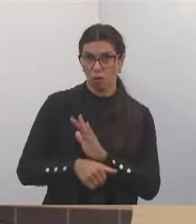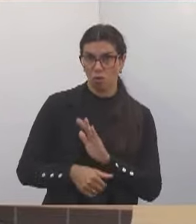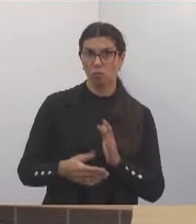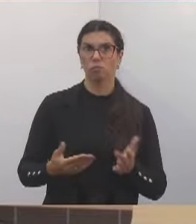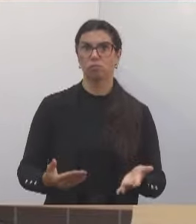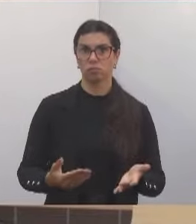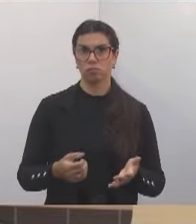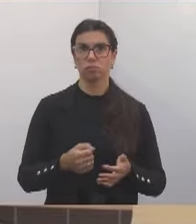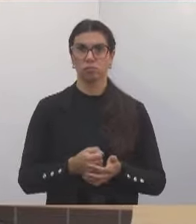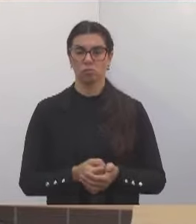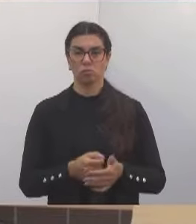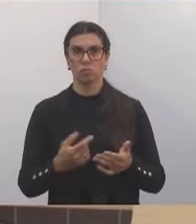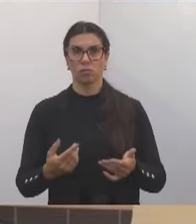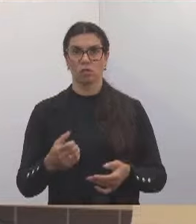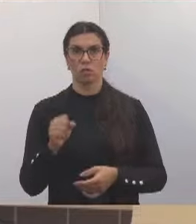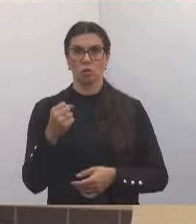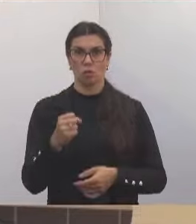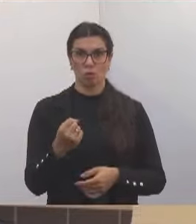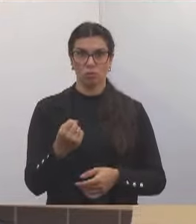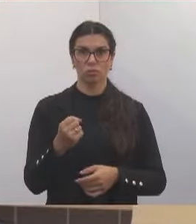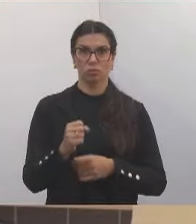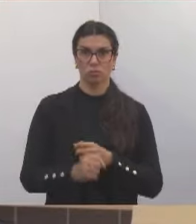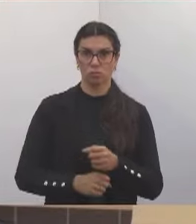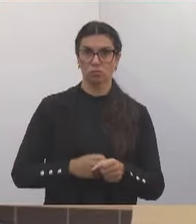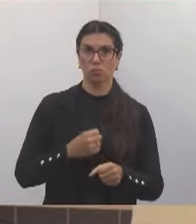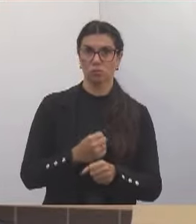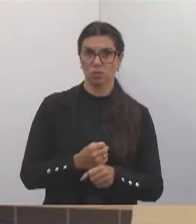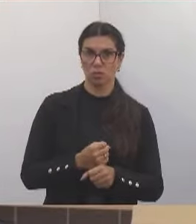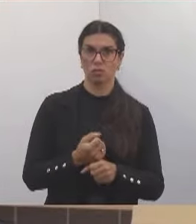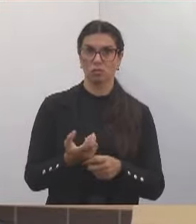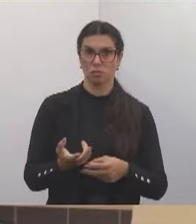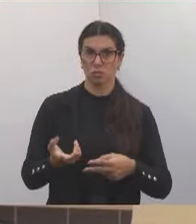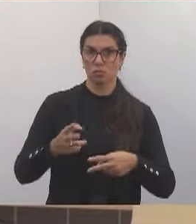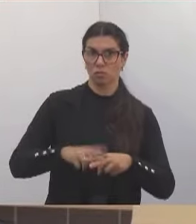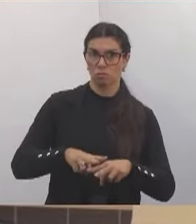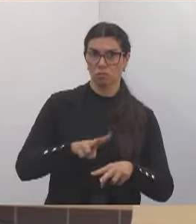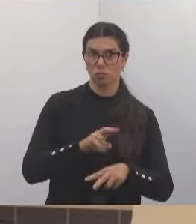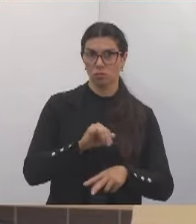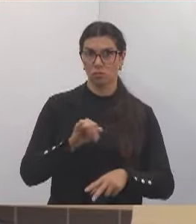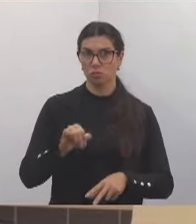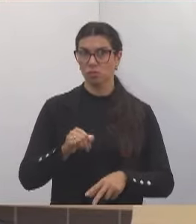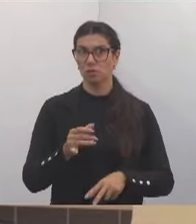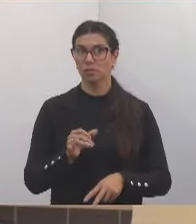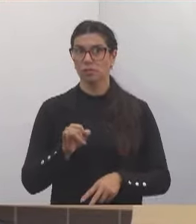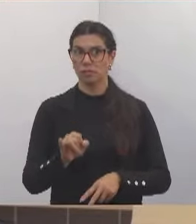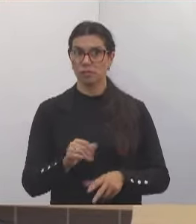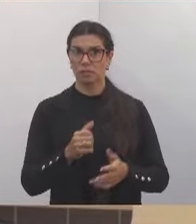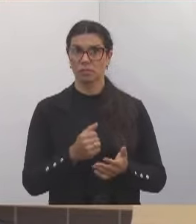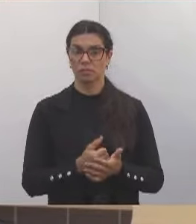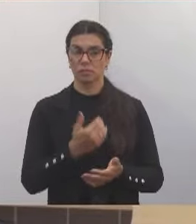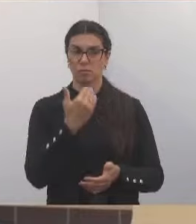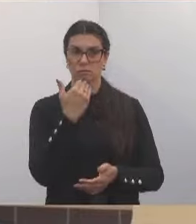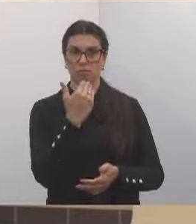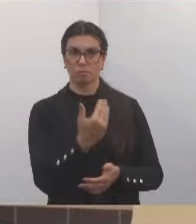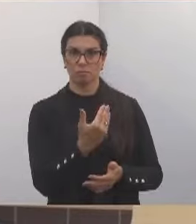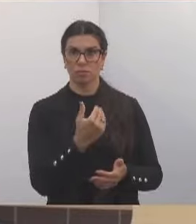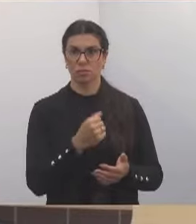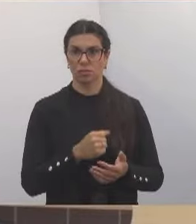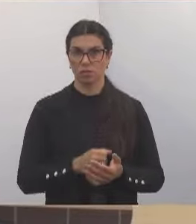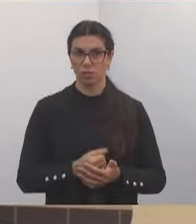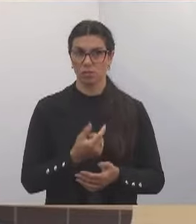Pena de cassação de 8 anos dos direitos políticos dessa deputada que teve essa